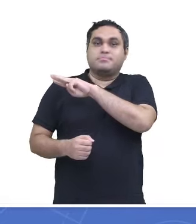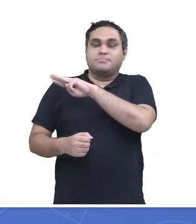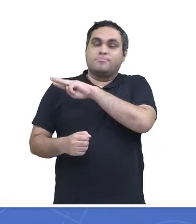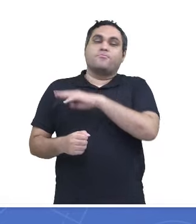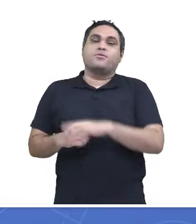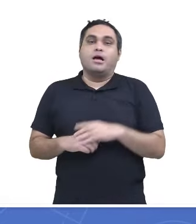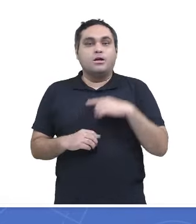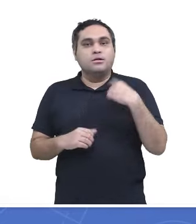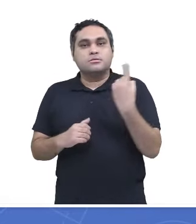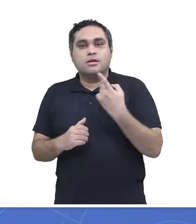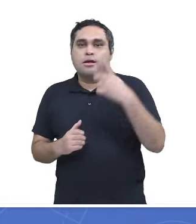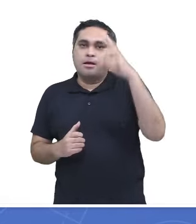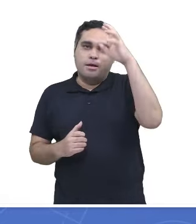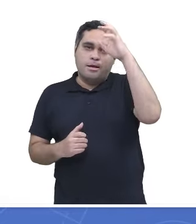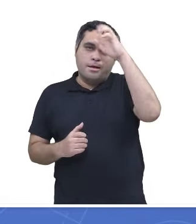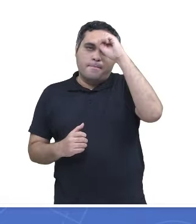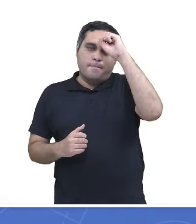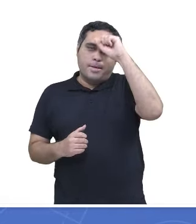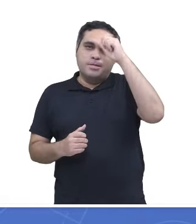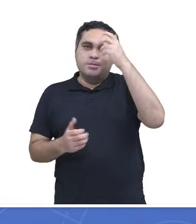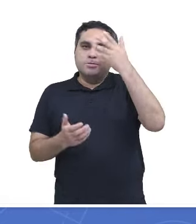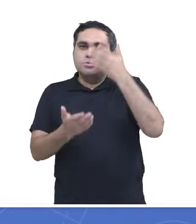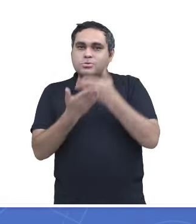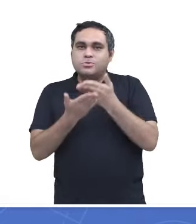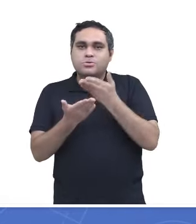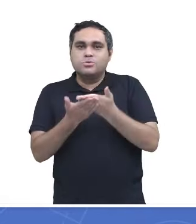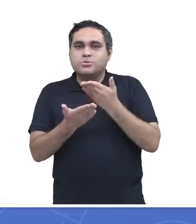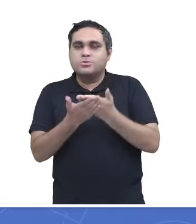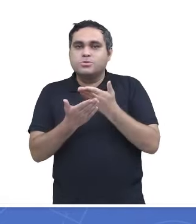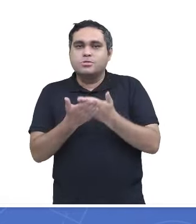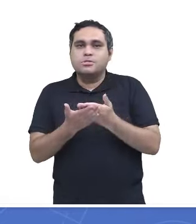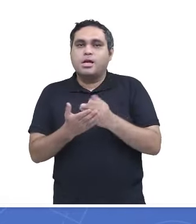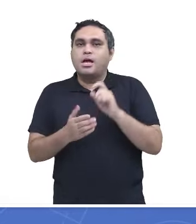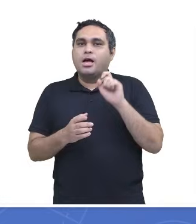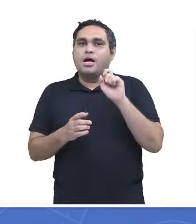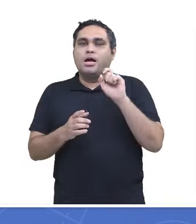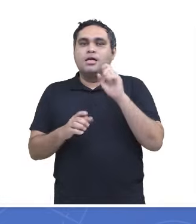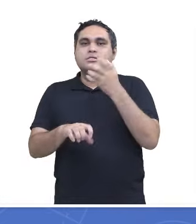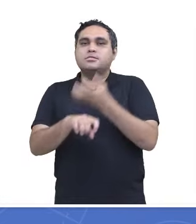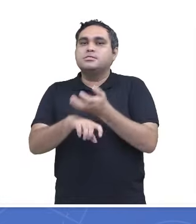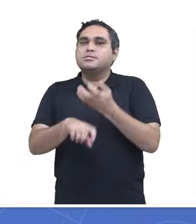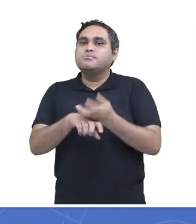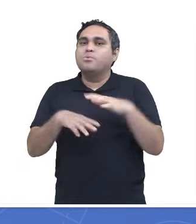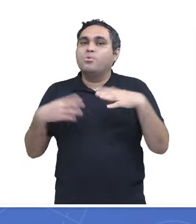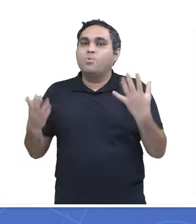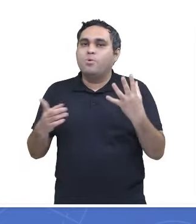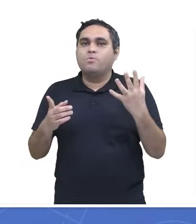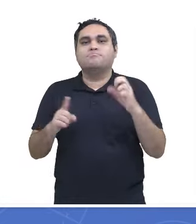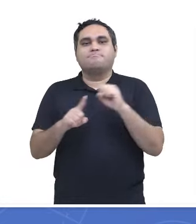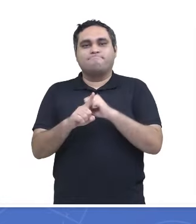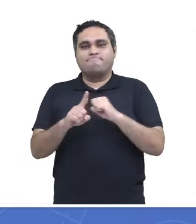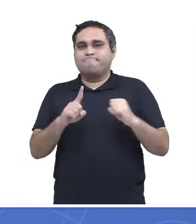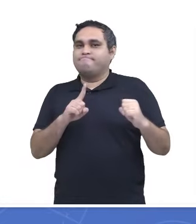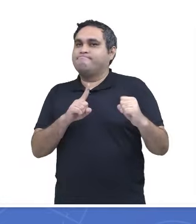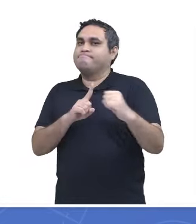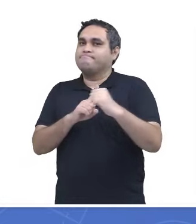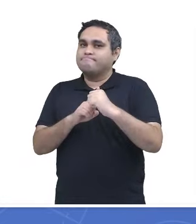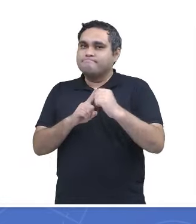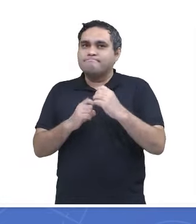nós vamos trabalhar durante esse ano com sociologia. Vamos então aprofundar aqueles conteúdos que